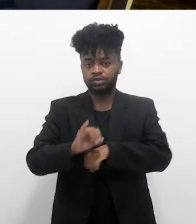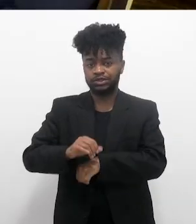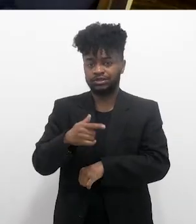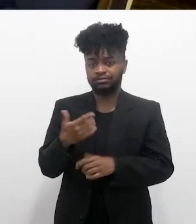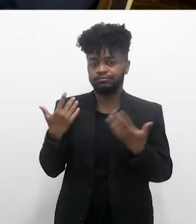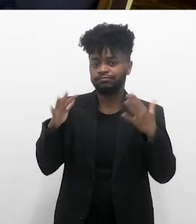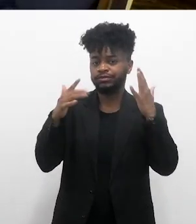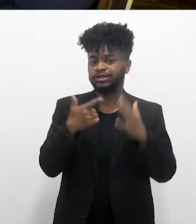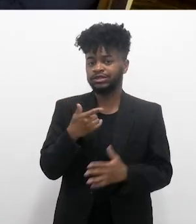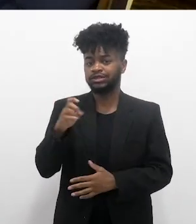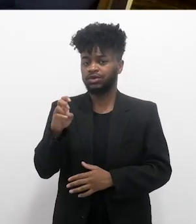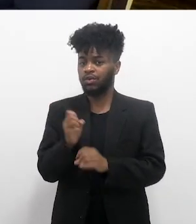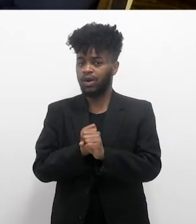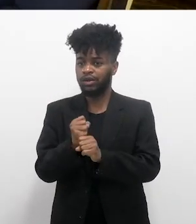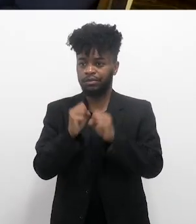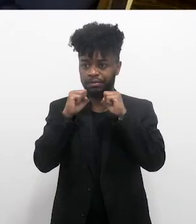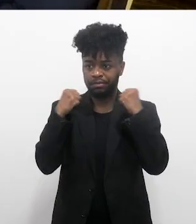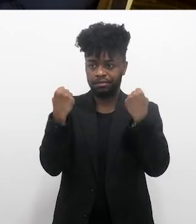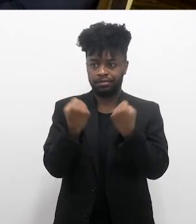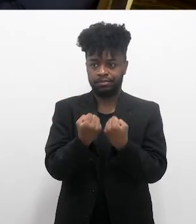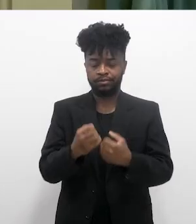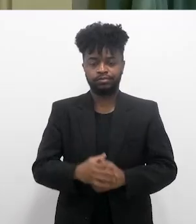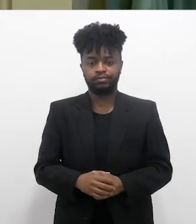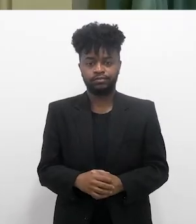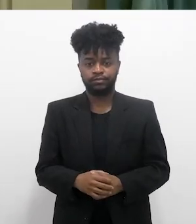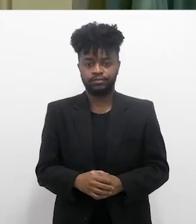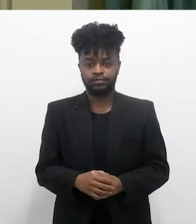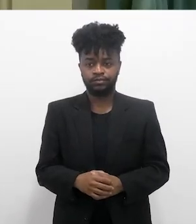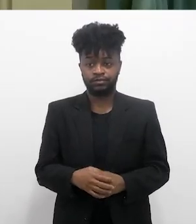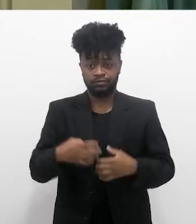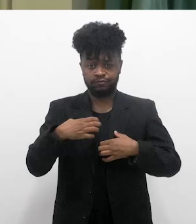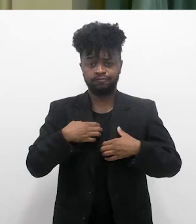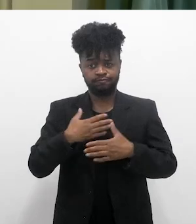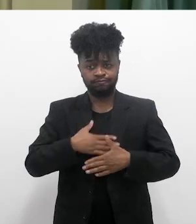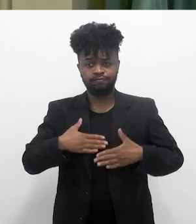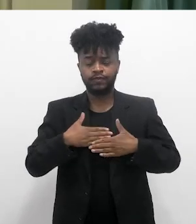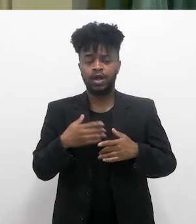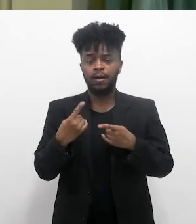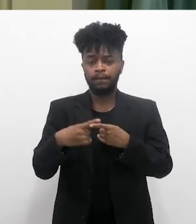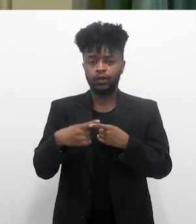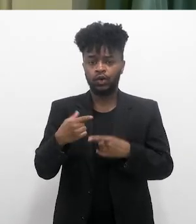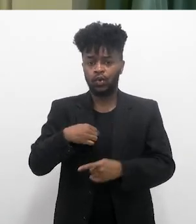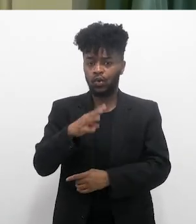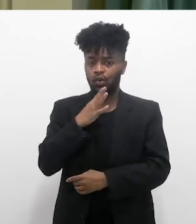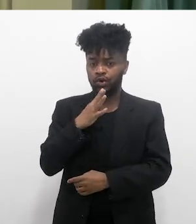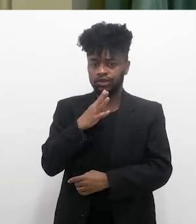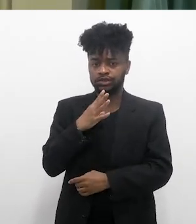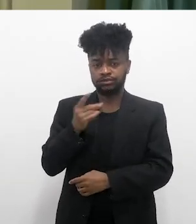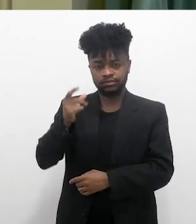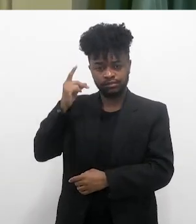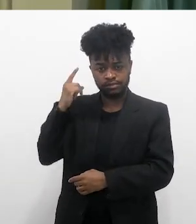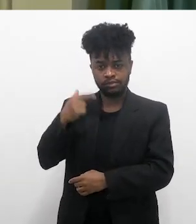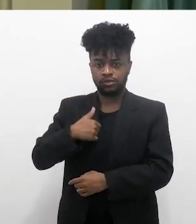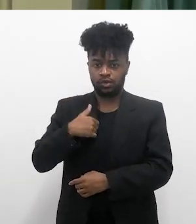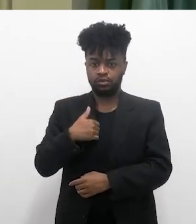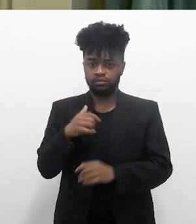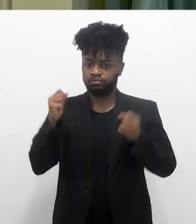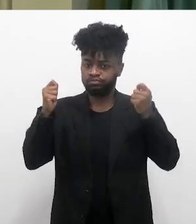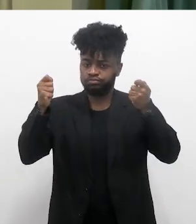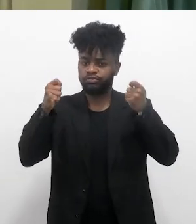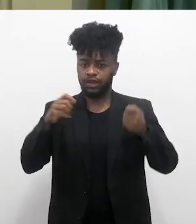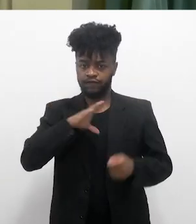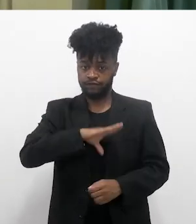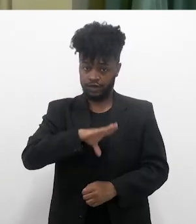é que é? É uma emoção muito grande, porque eu conheci o Zico no café da manhã, eu sou vascaíno,